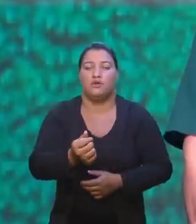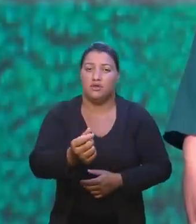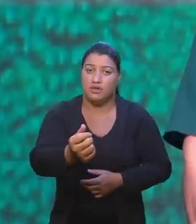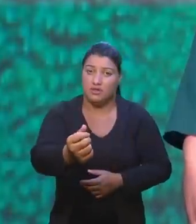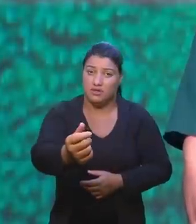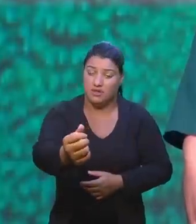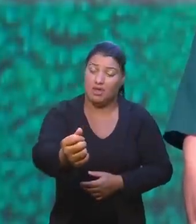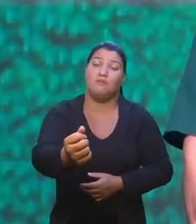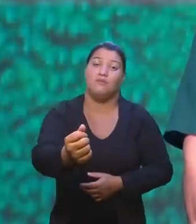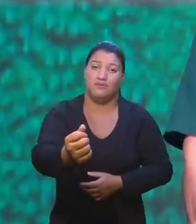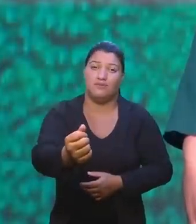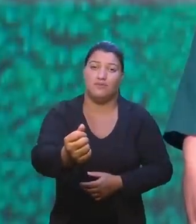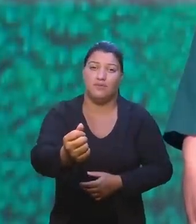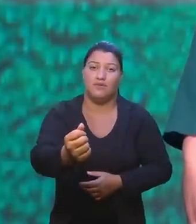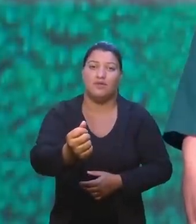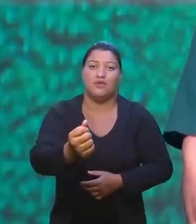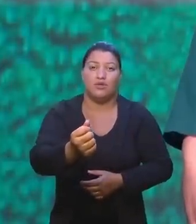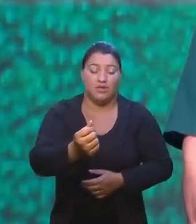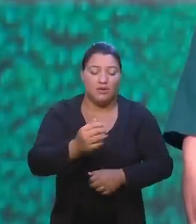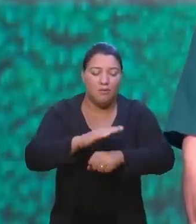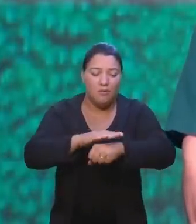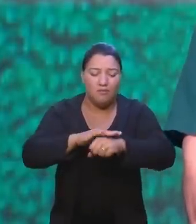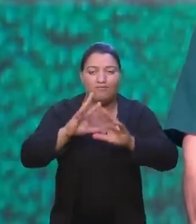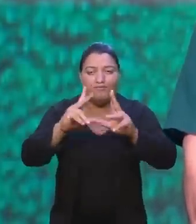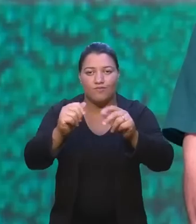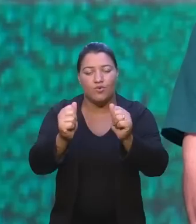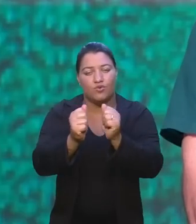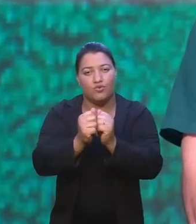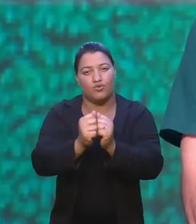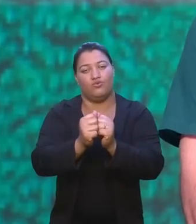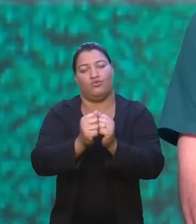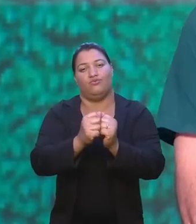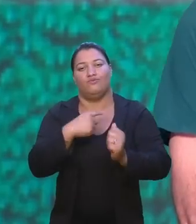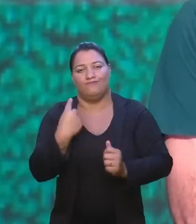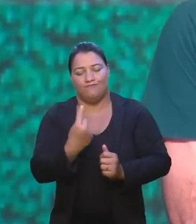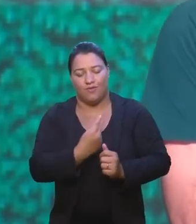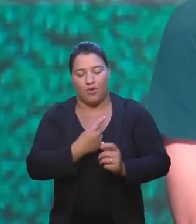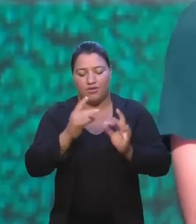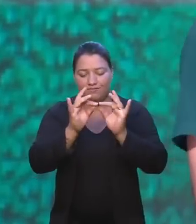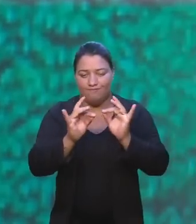estás conosco em todos os momentos. Que assim seja.